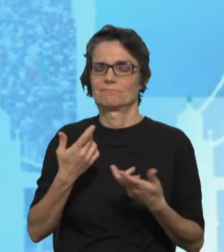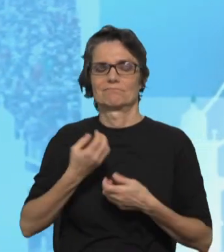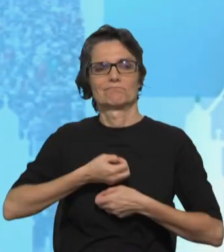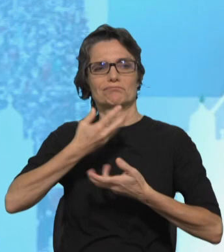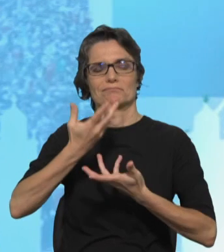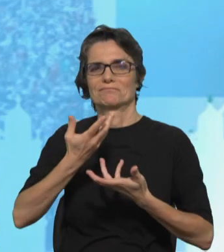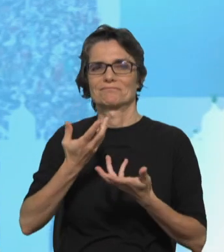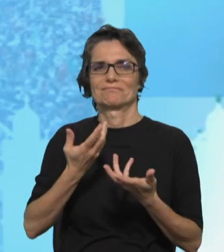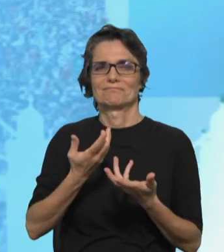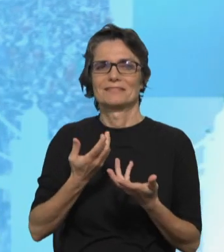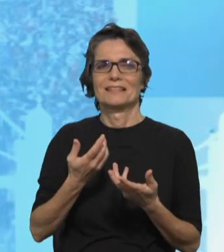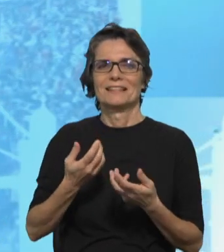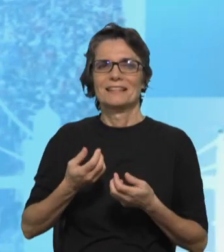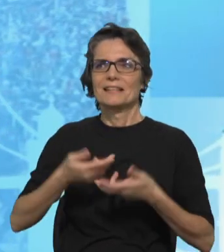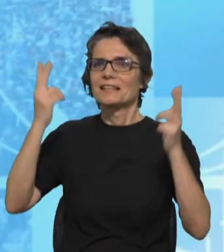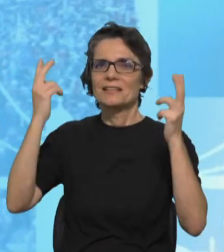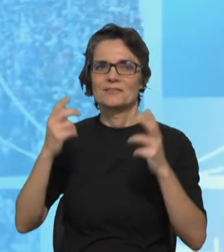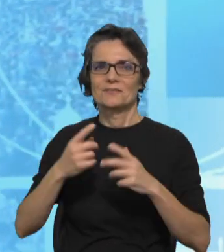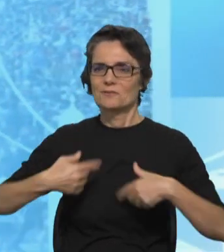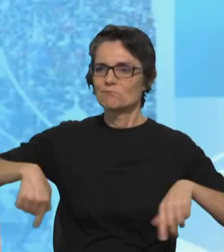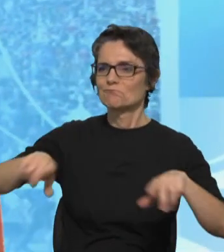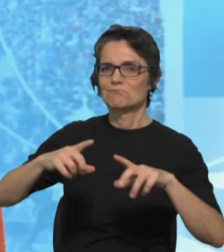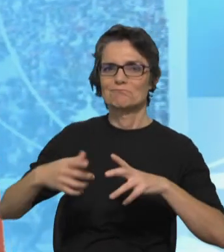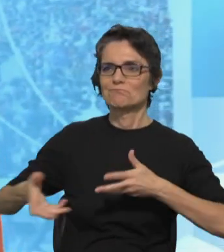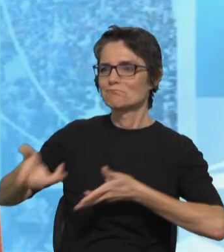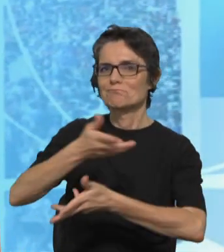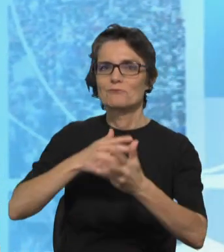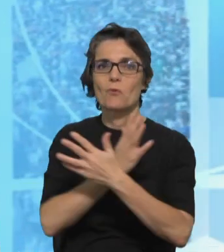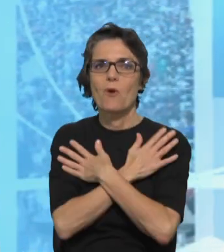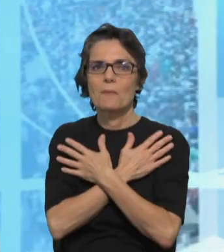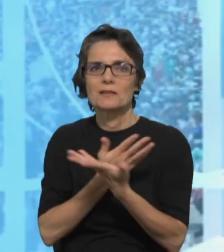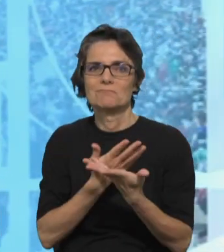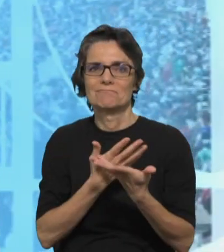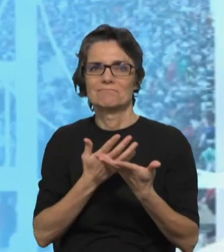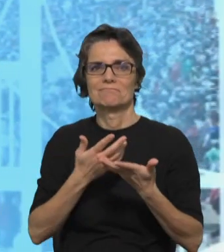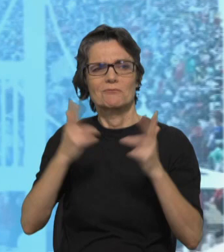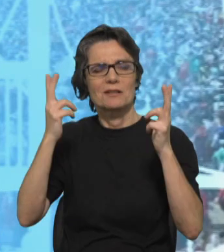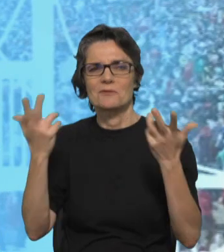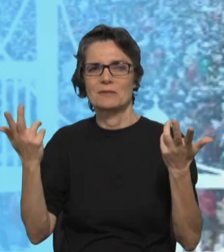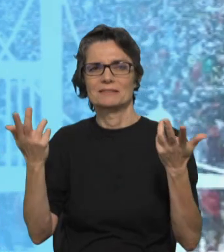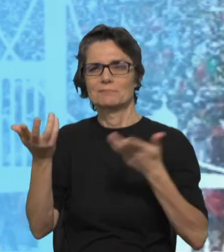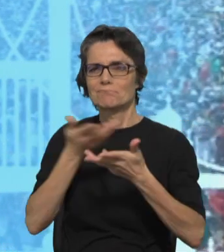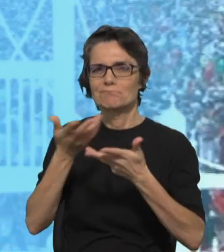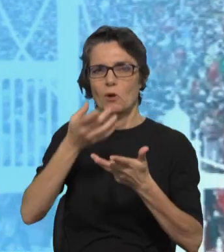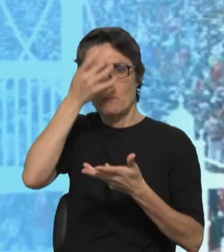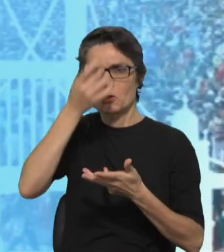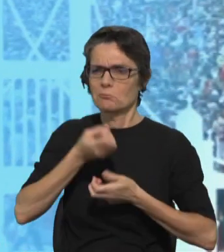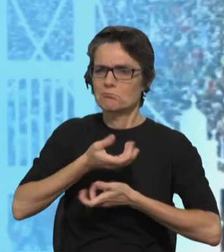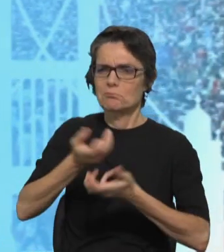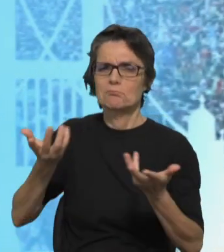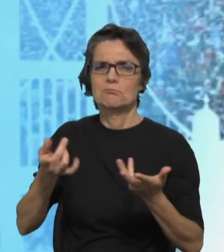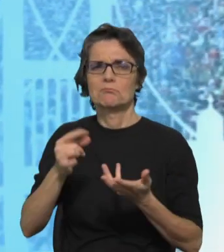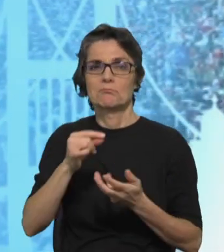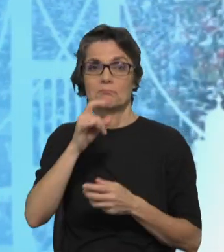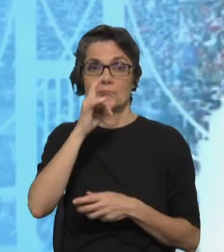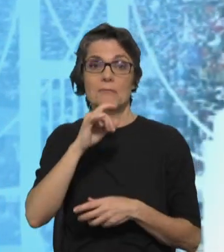quisesse, podia-se reunir à vontade com os amigos, podia-se pensar que a guerra colonial